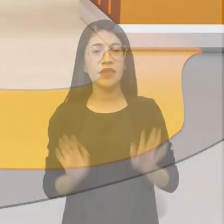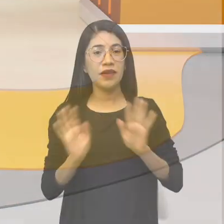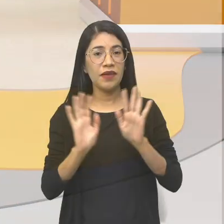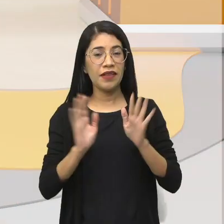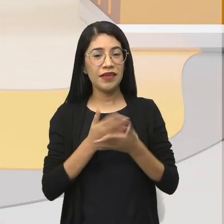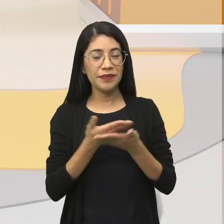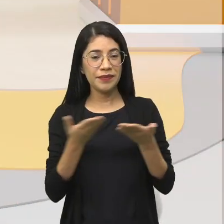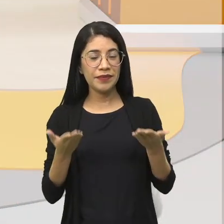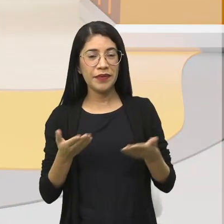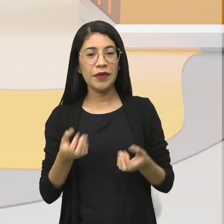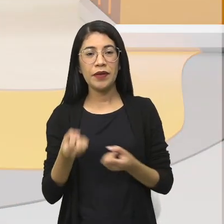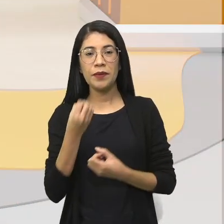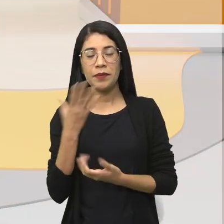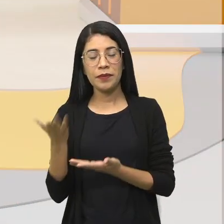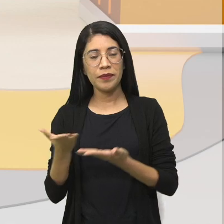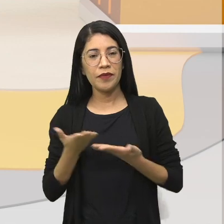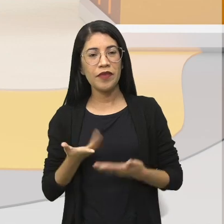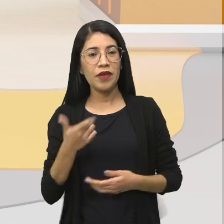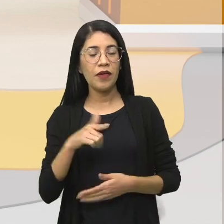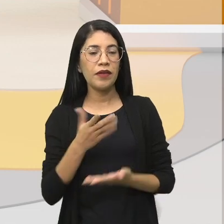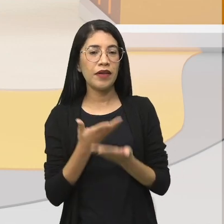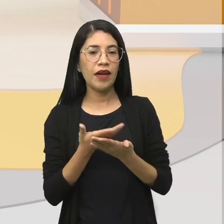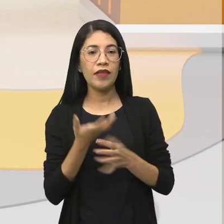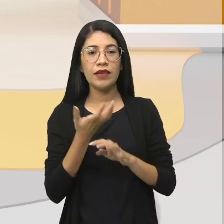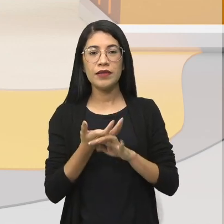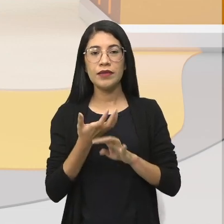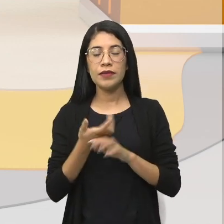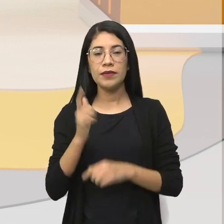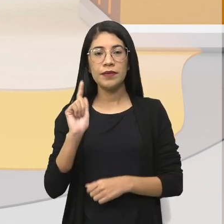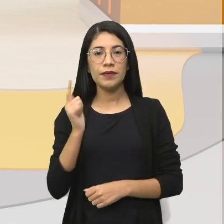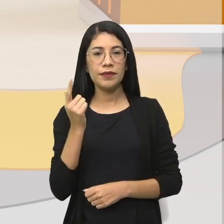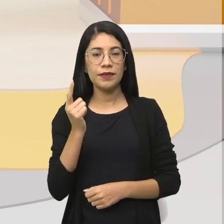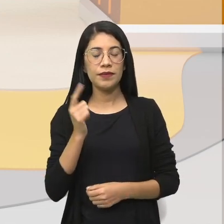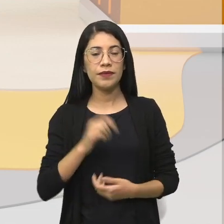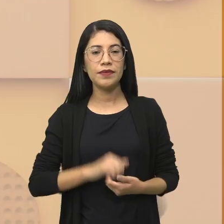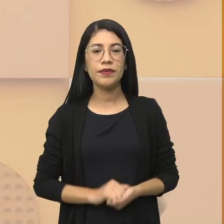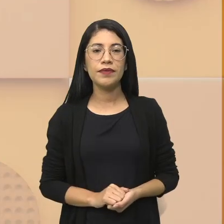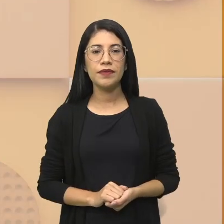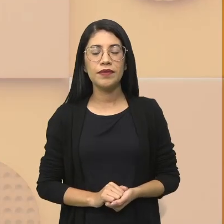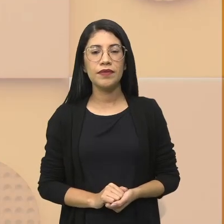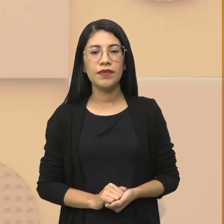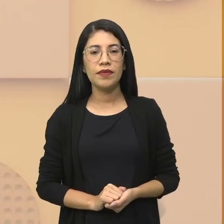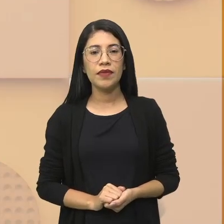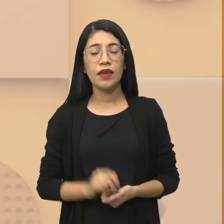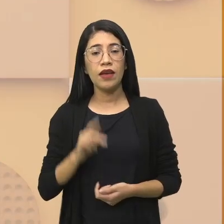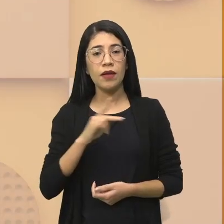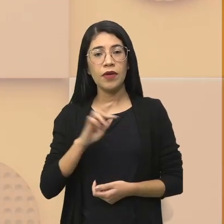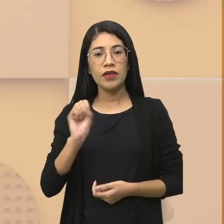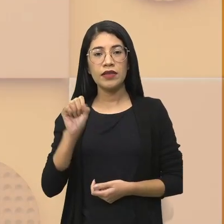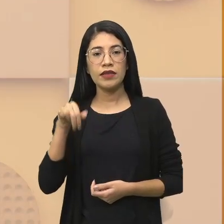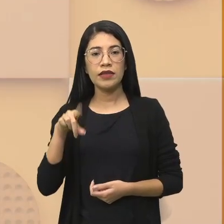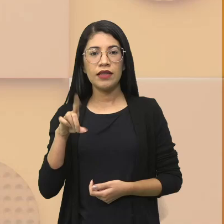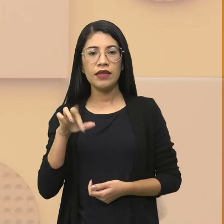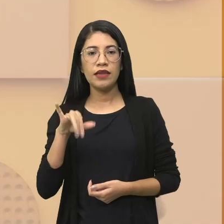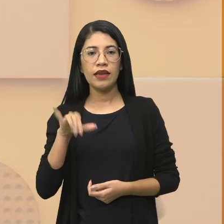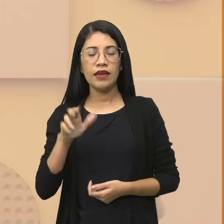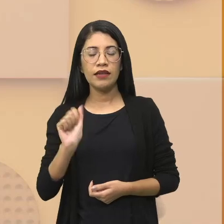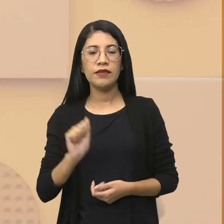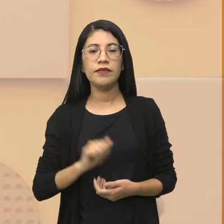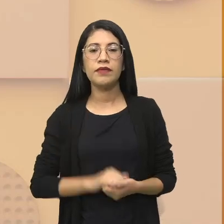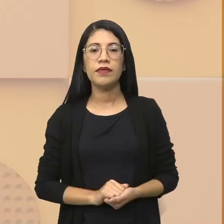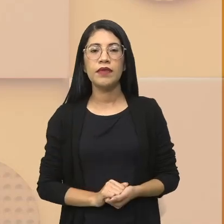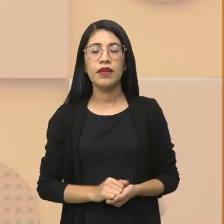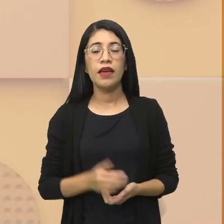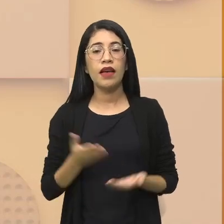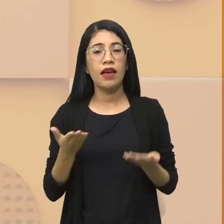Olá a todos vocês, sejam bem-vindos a mais uma aula do nosso componente de Geografia. Eu sou a professora Sandréia Cascais.